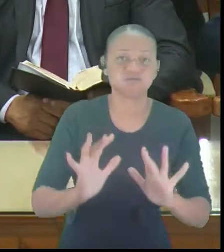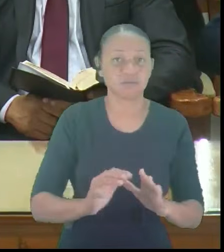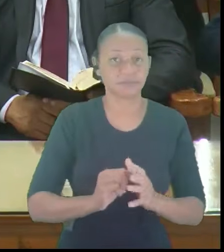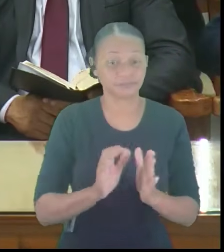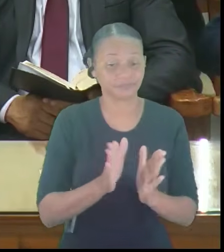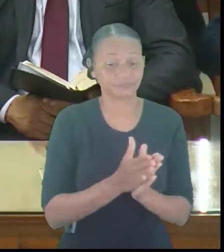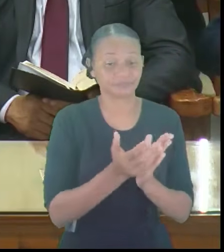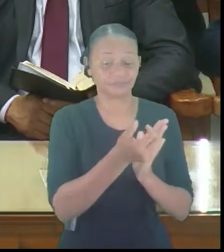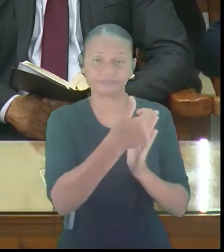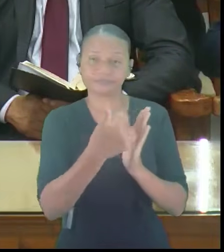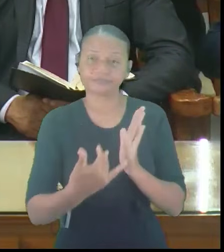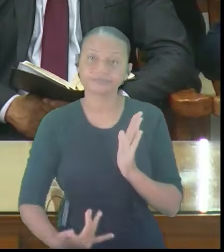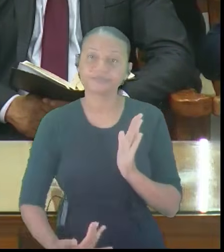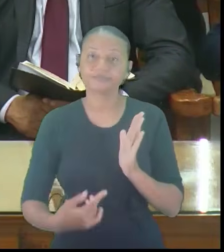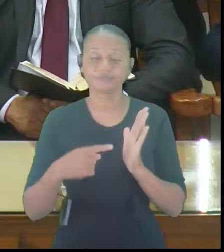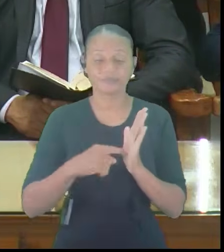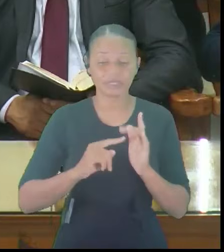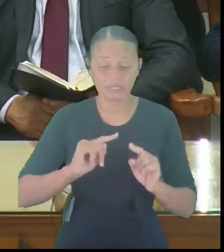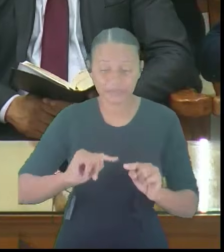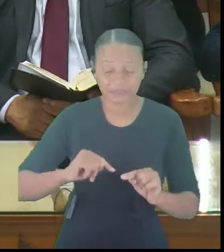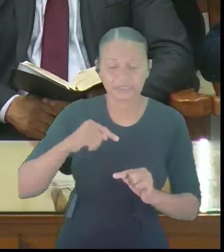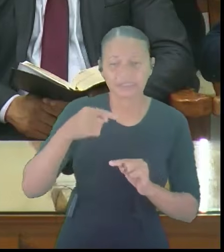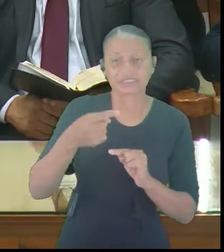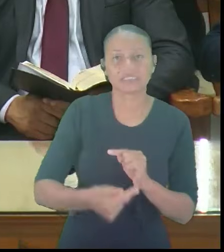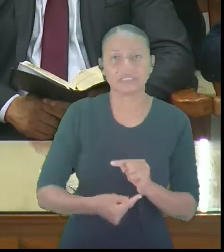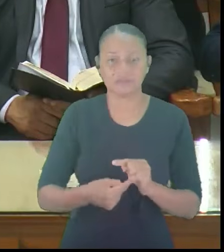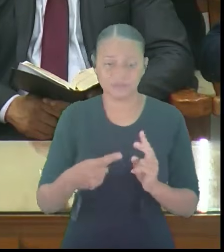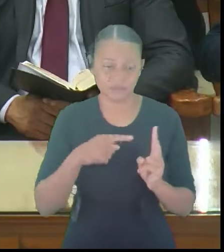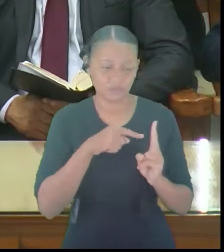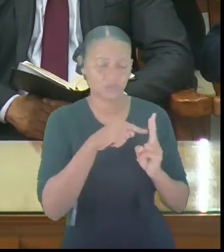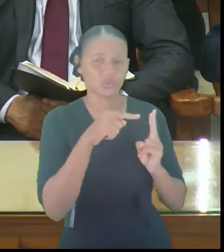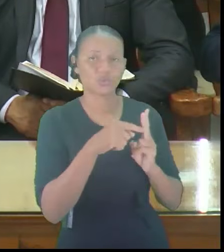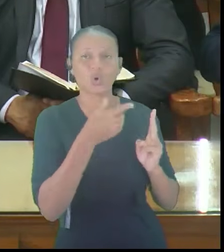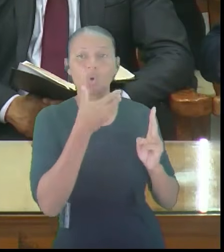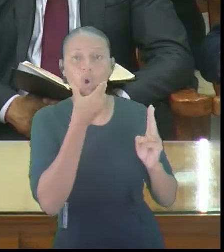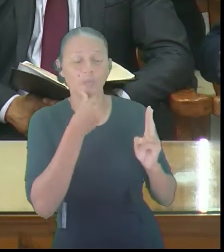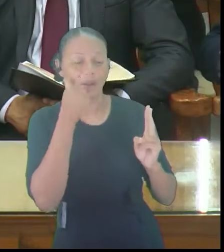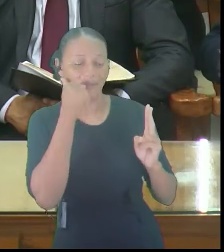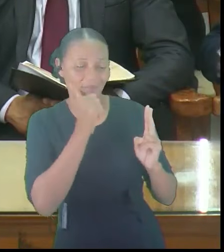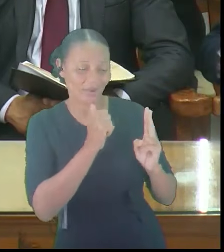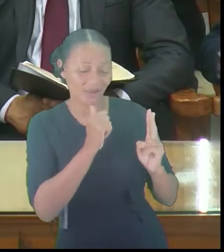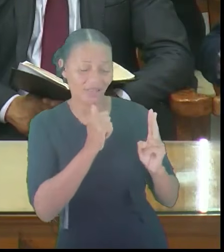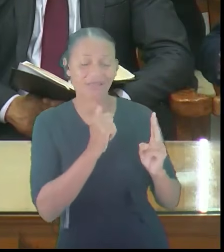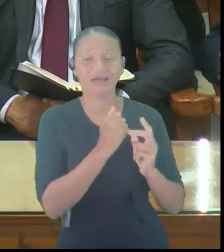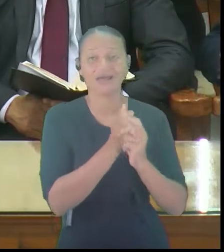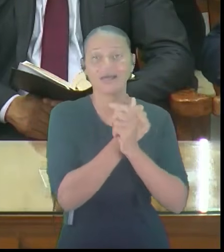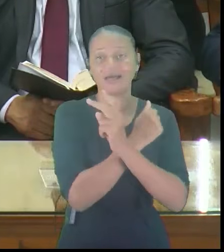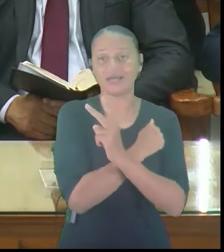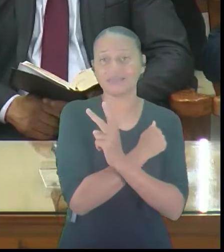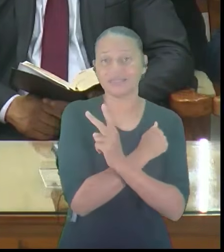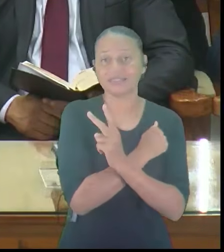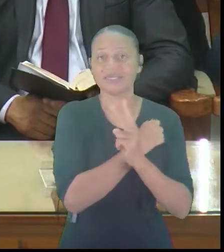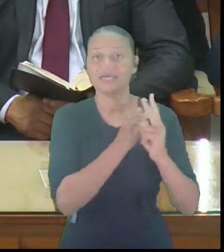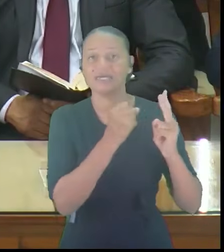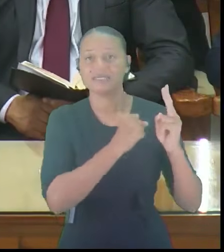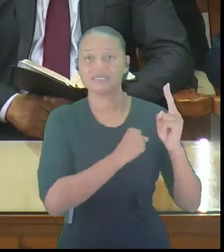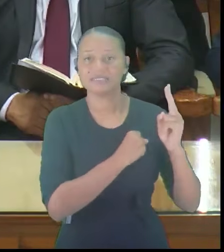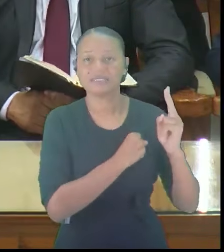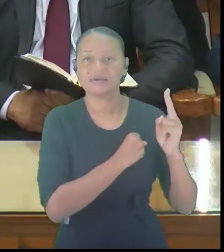Bíblia diz que depois daquela crise de Ananias e Safira, foi que aconteceu. Versículo